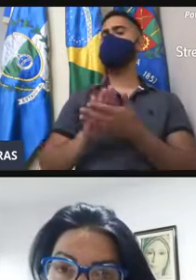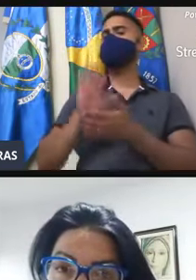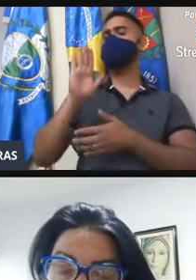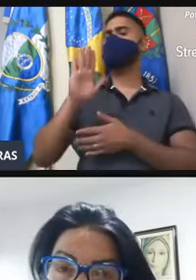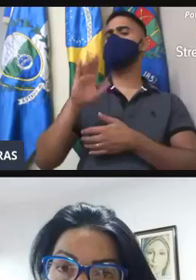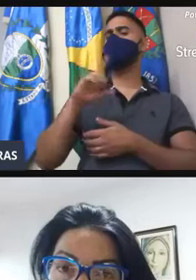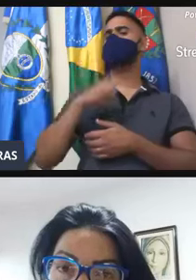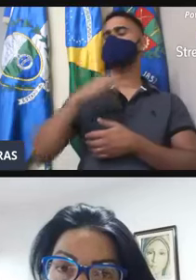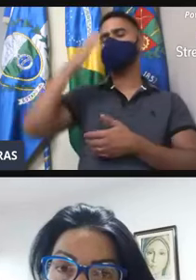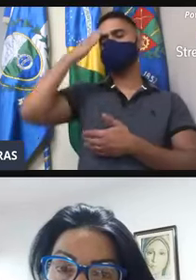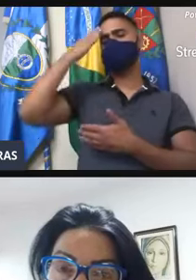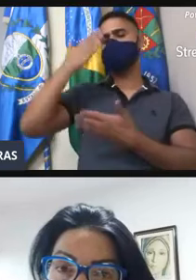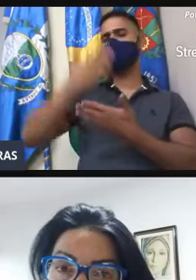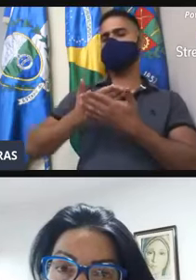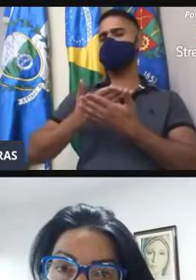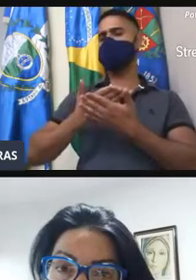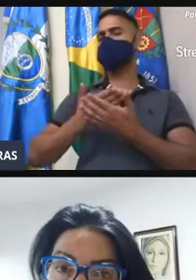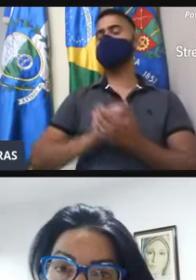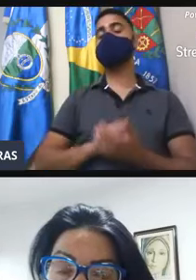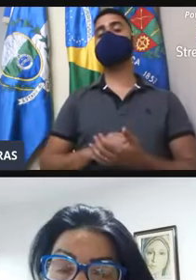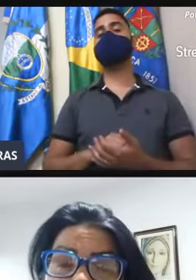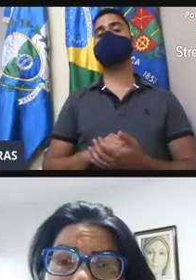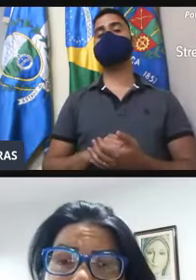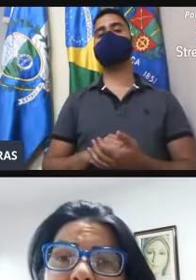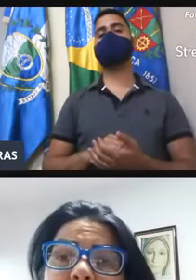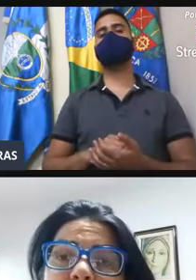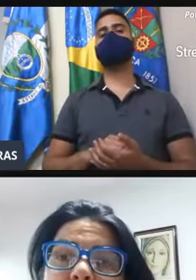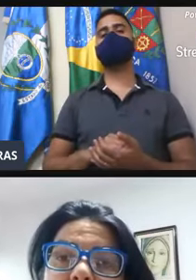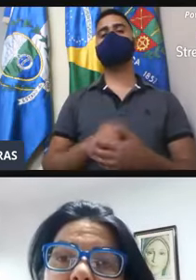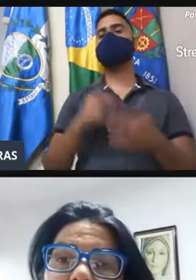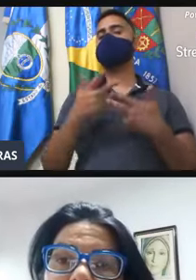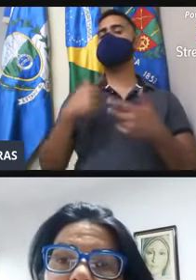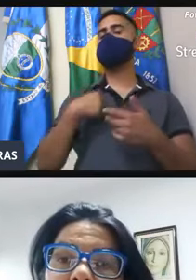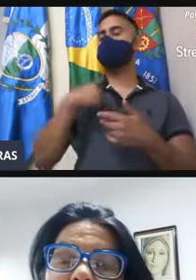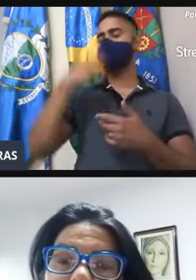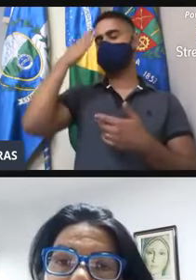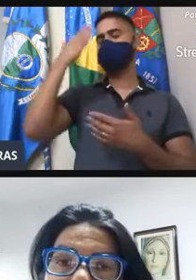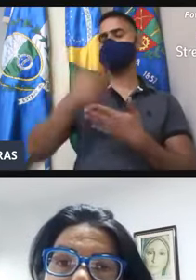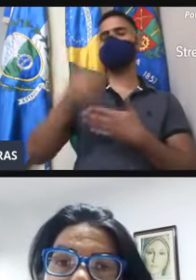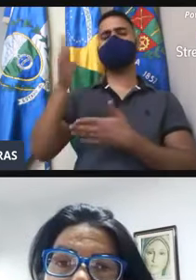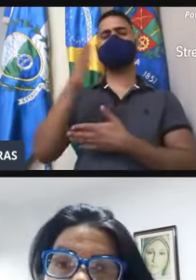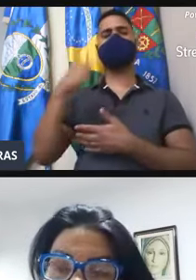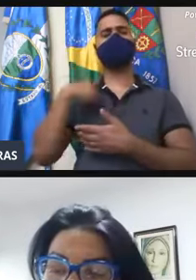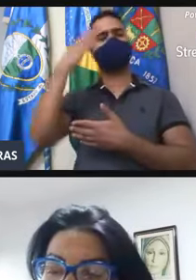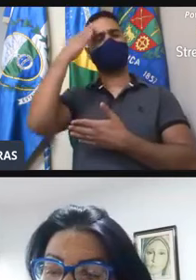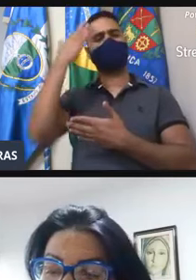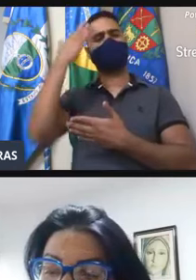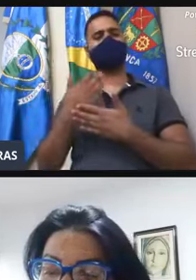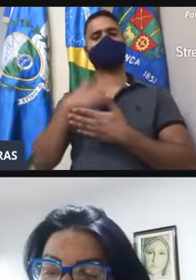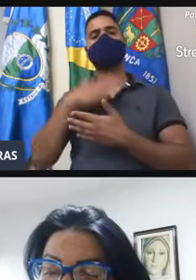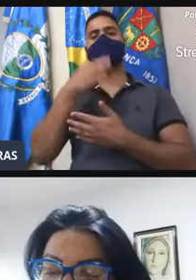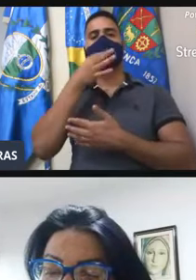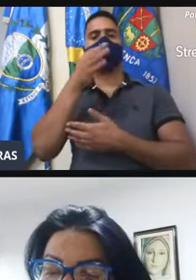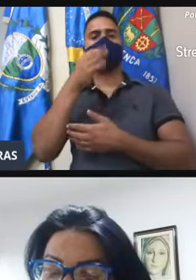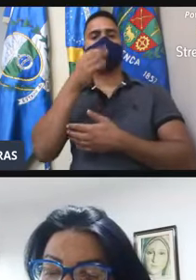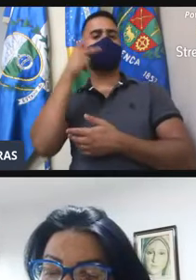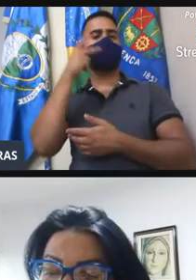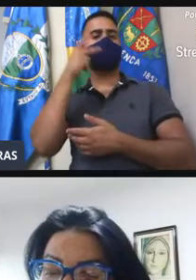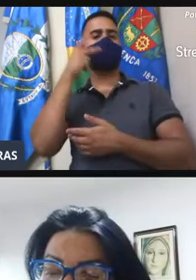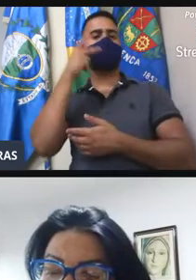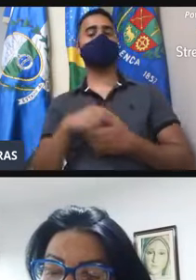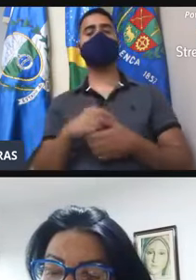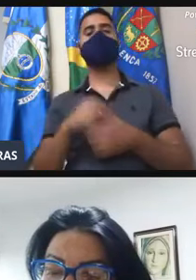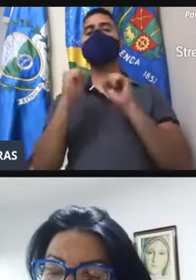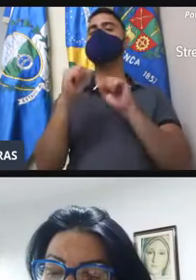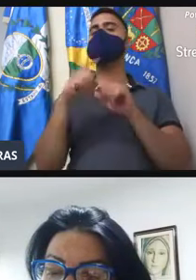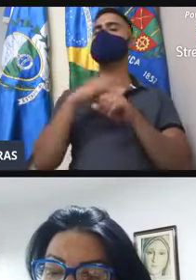tenho crença e acredito nas bandeiras que impunho. Então, isso aí fica uma sugestão para a senhora. Pode